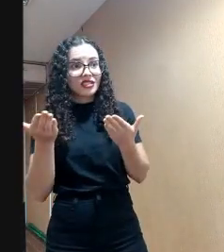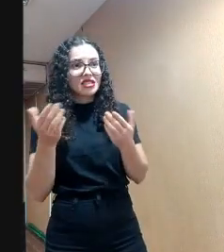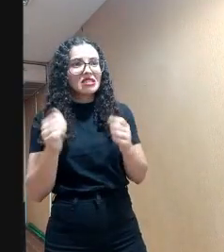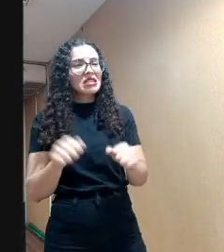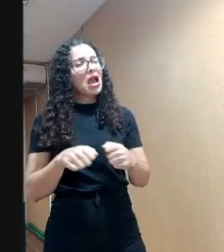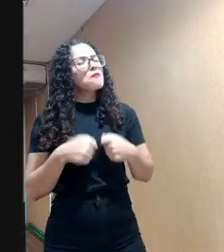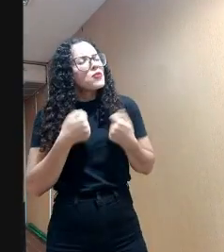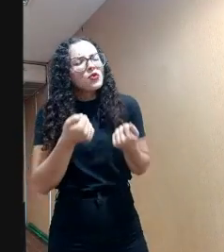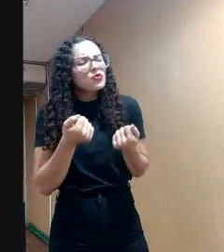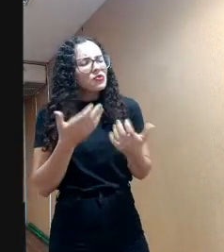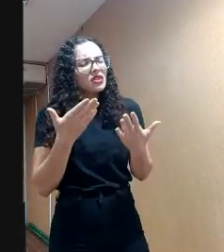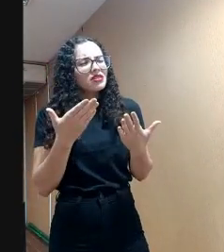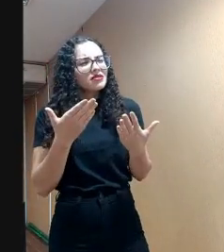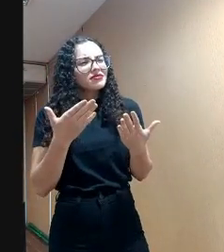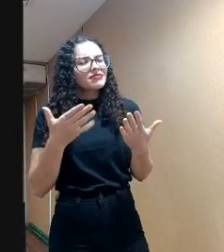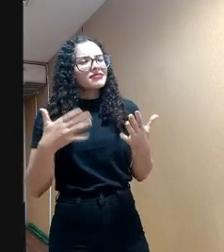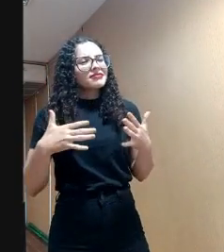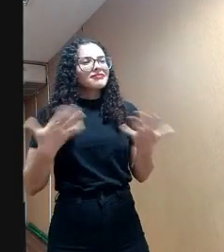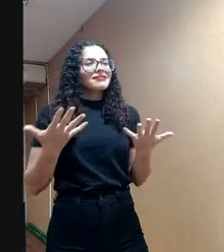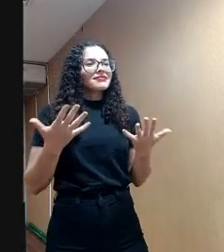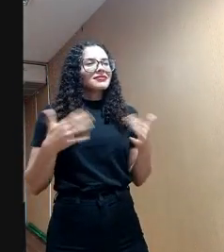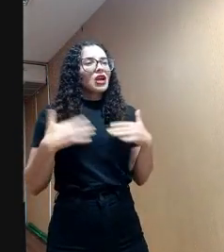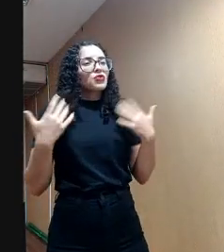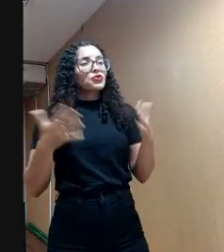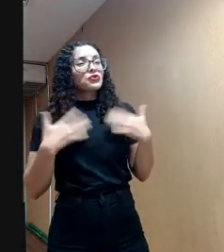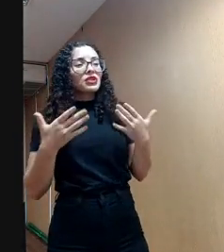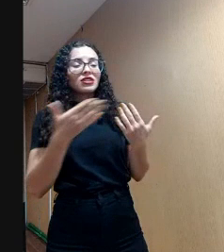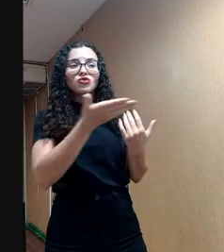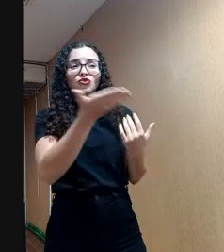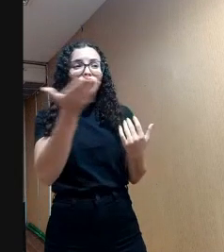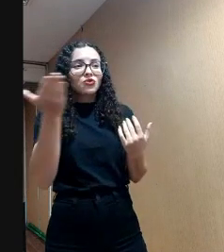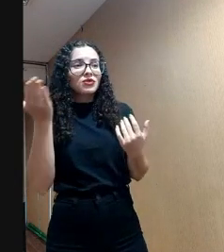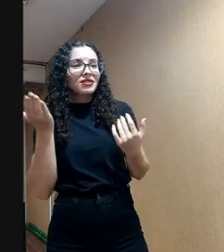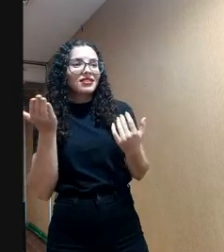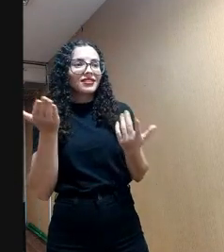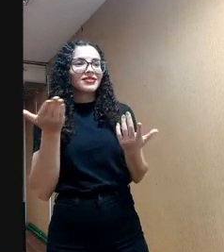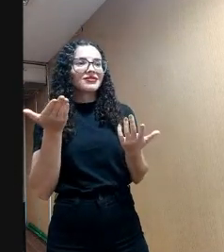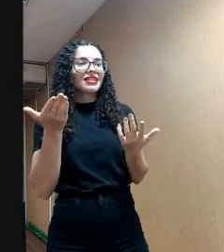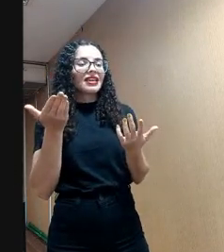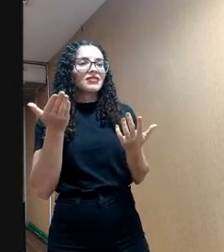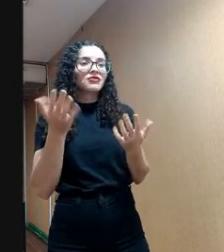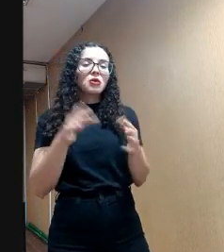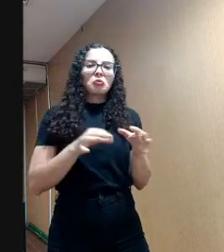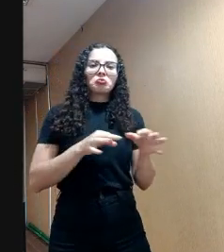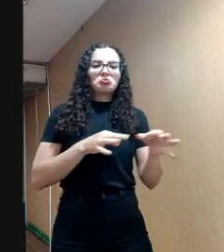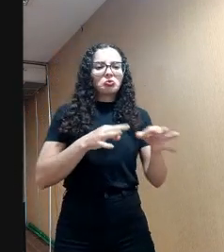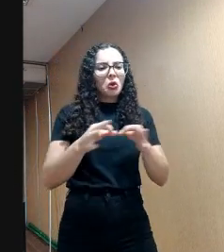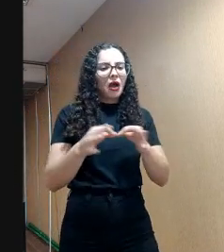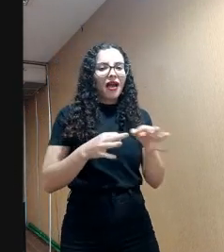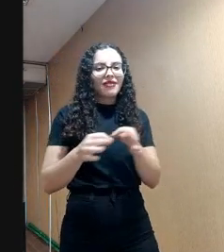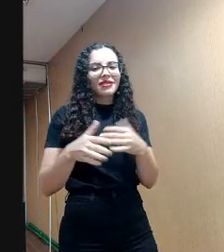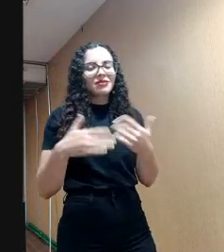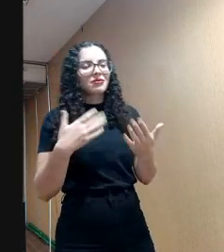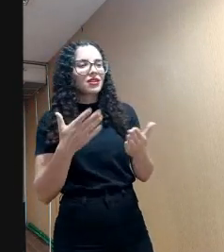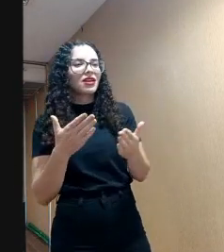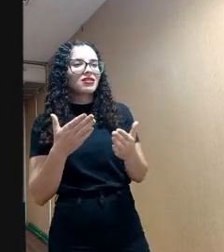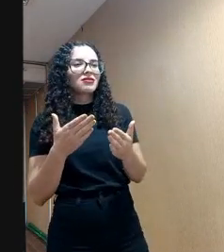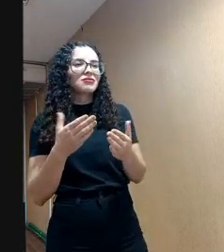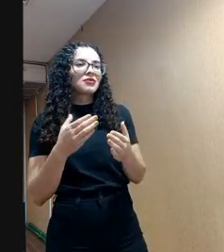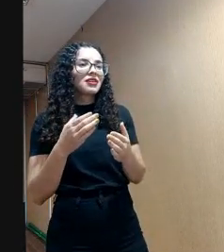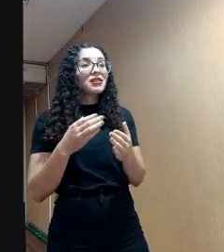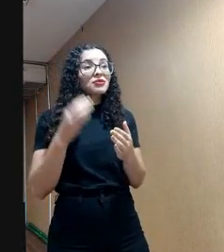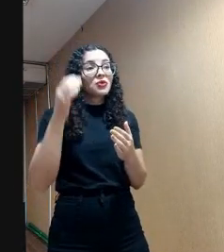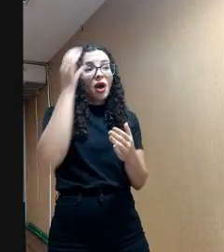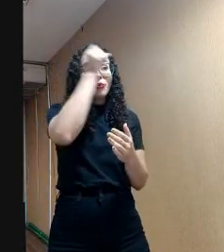o nosso evento, que é um momento onde a gente vai trocar muitas experiências, vamos trocar conhecimento,